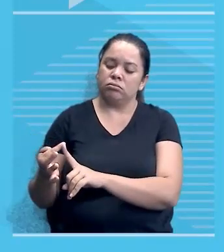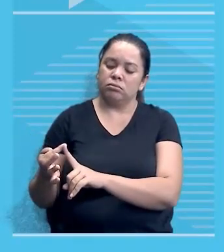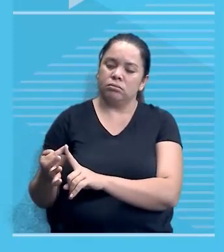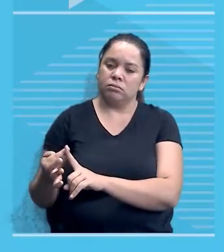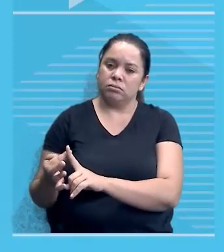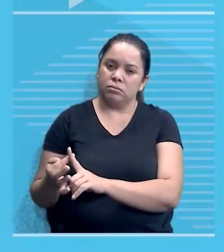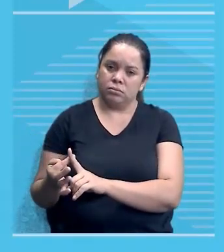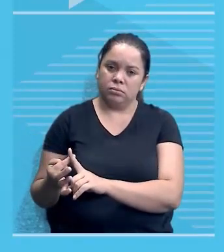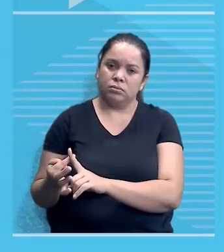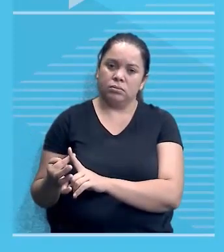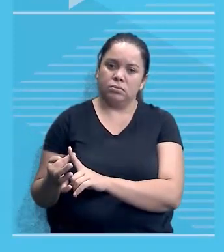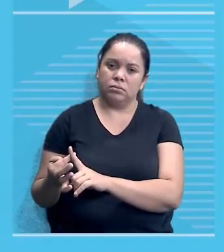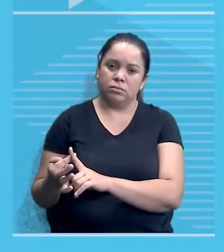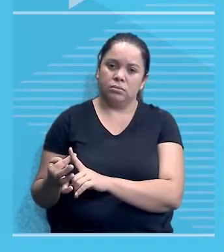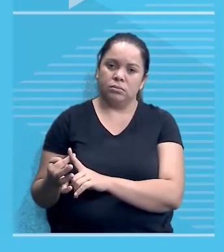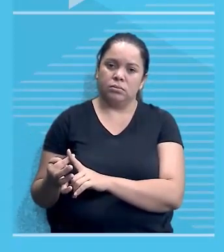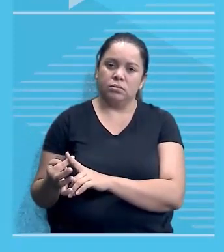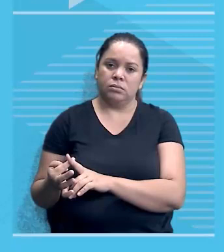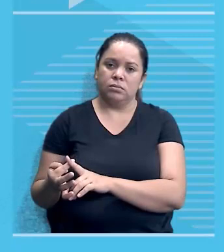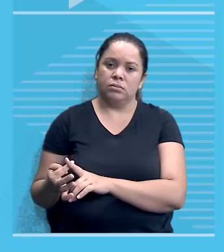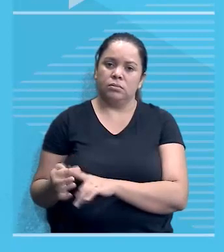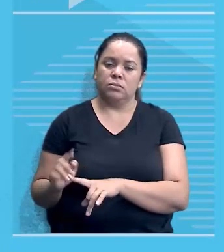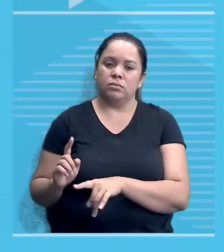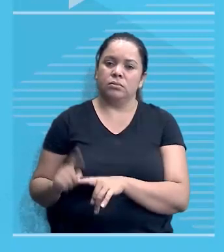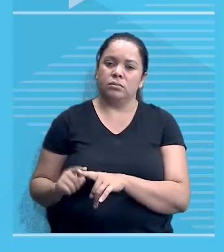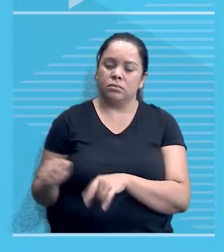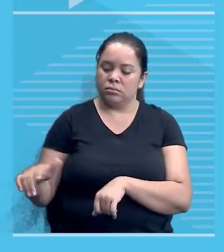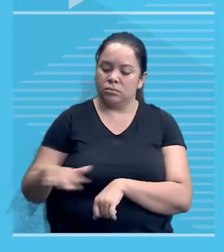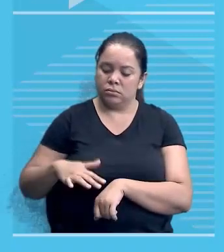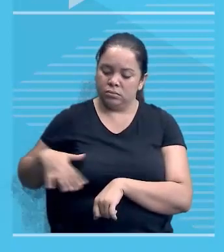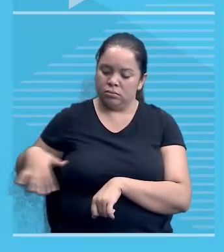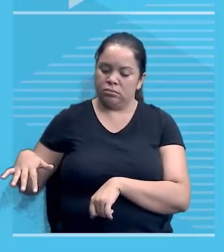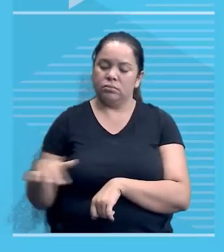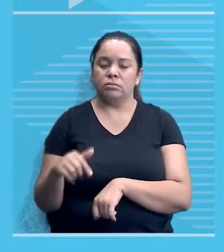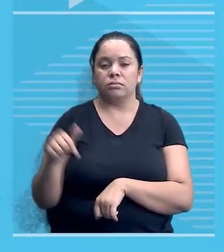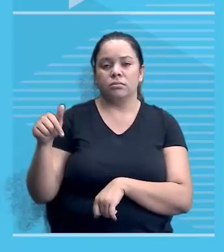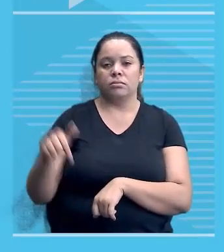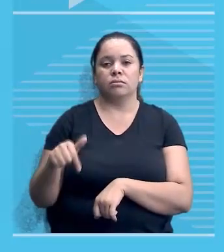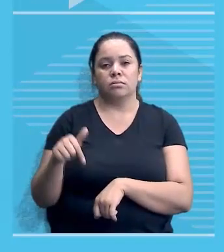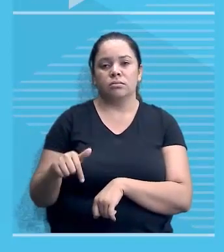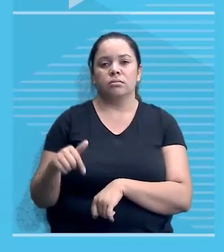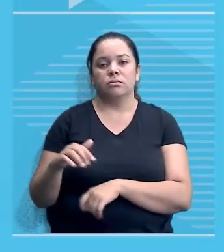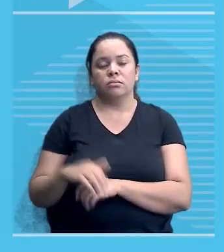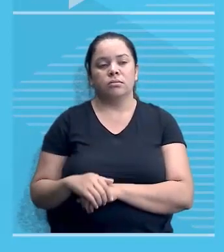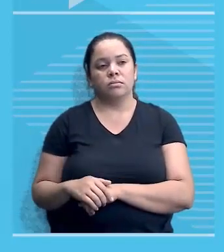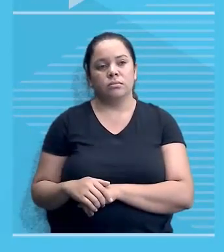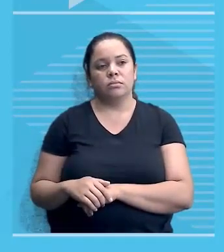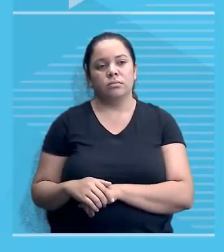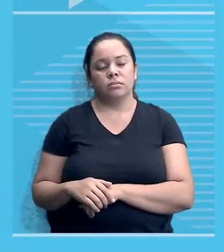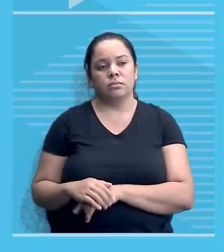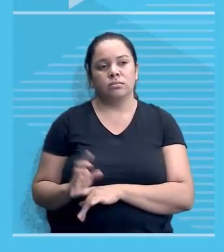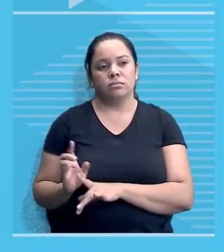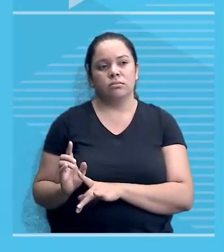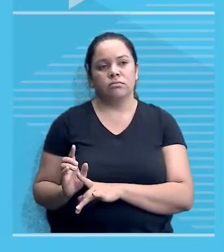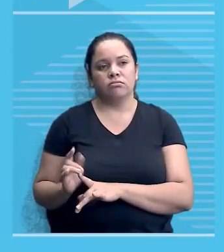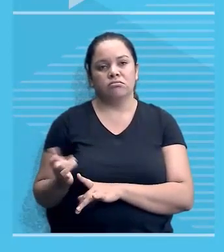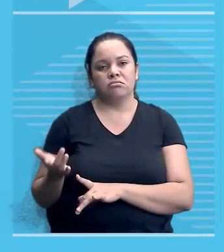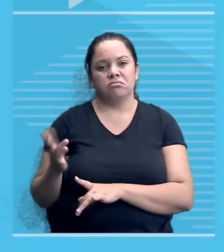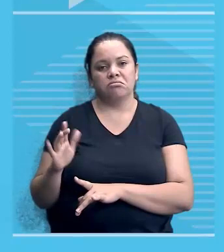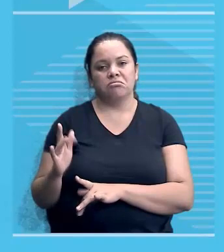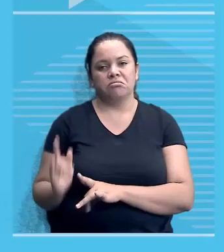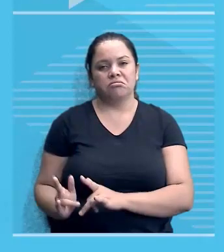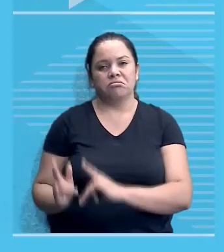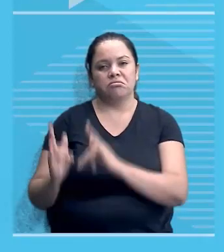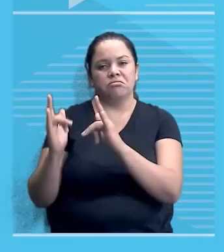a cair porque nessas áreas mais afastadas do Centro a presença de prédios é menor Então por ter